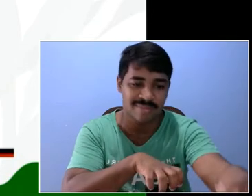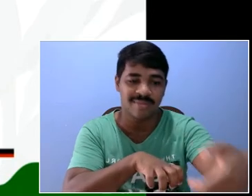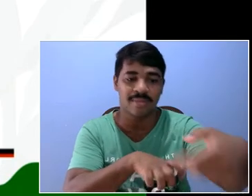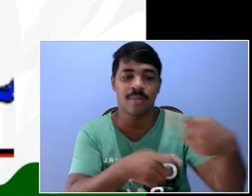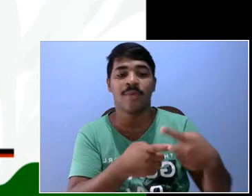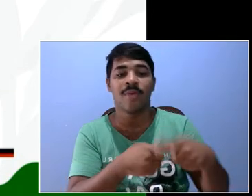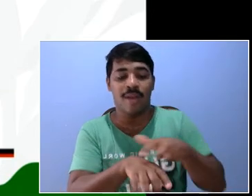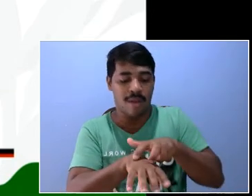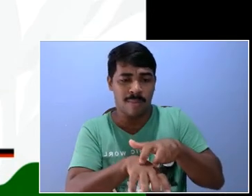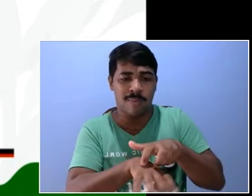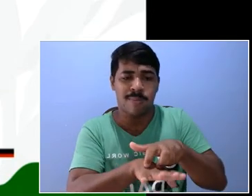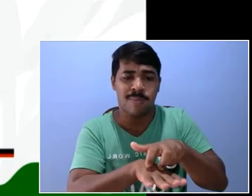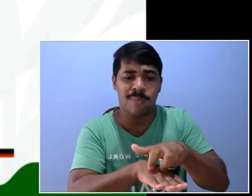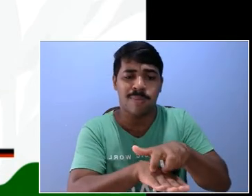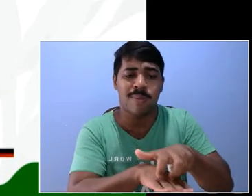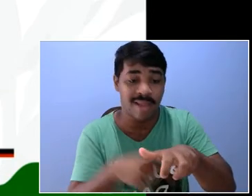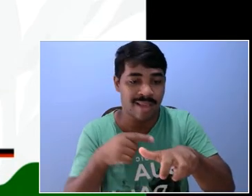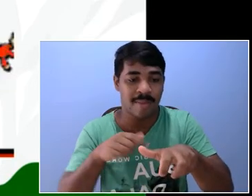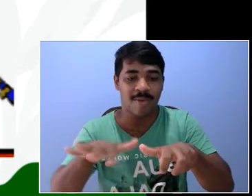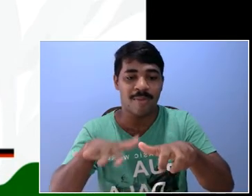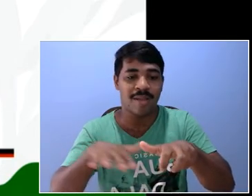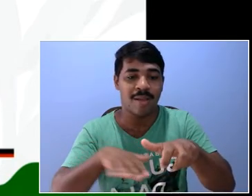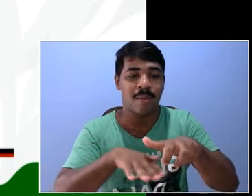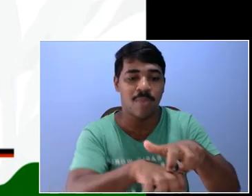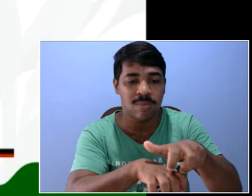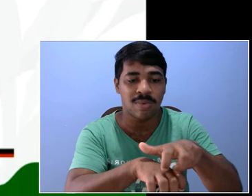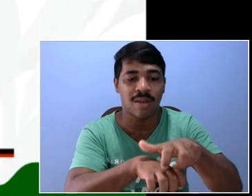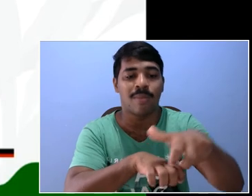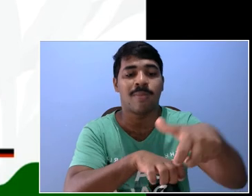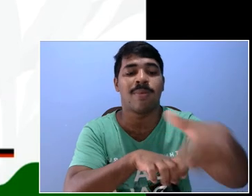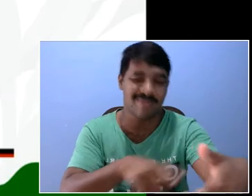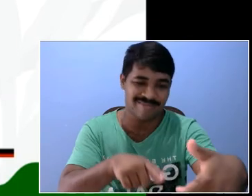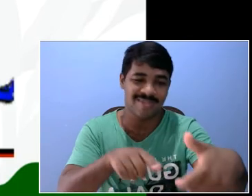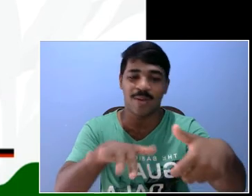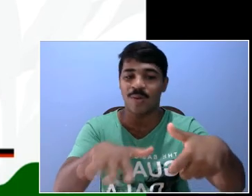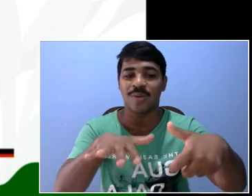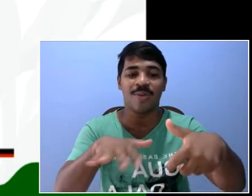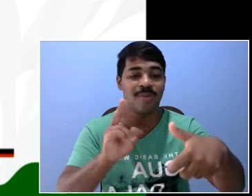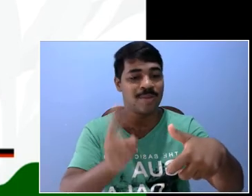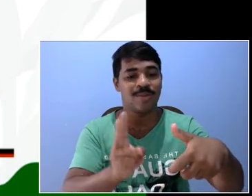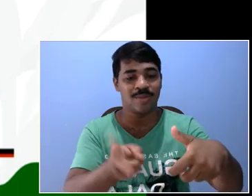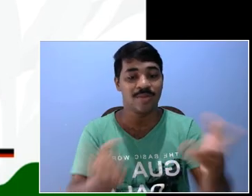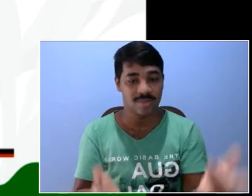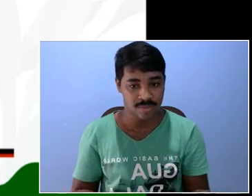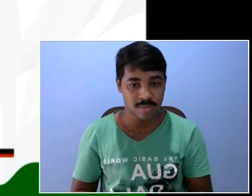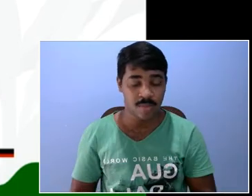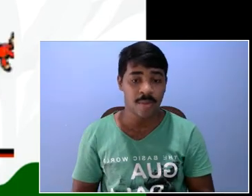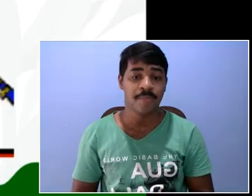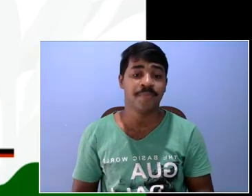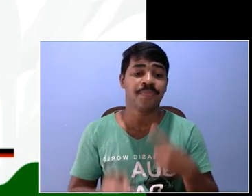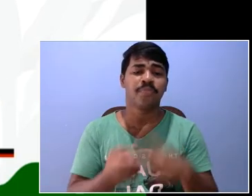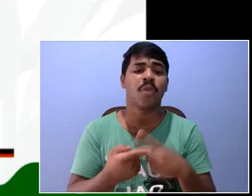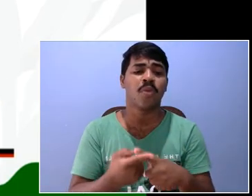aqui. Isso acontece porque ele está faltando aqui o uso do cinto de segurança. Então, pessoal, uma